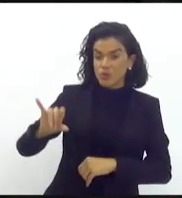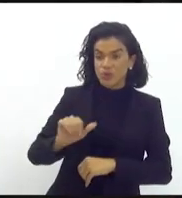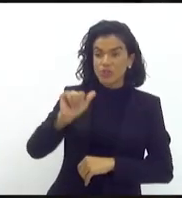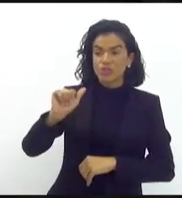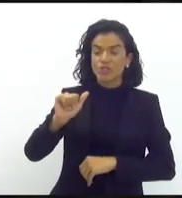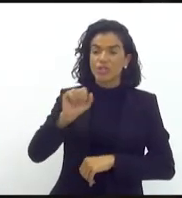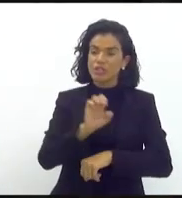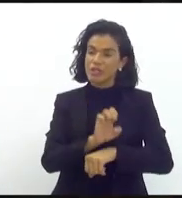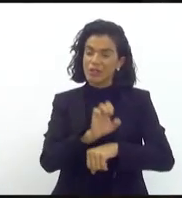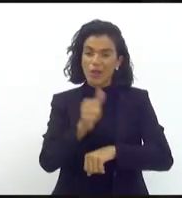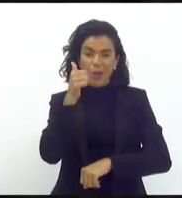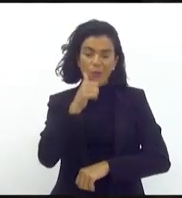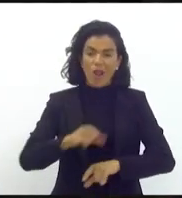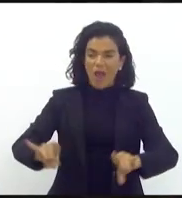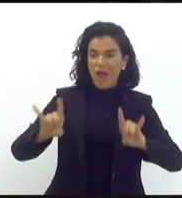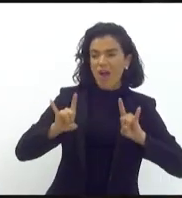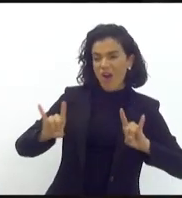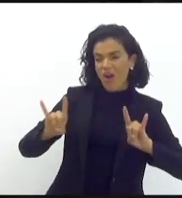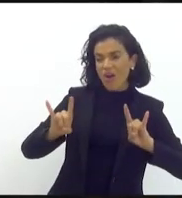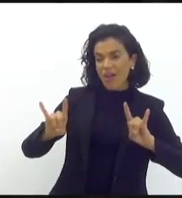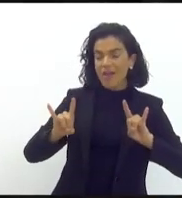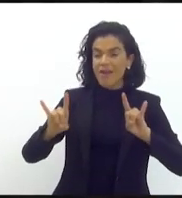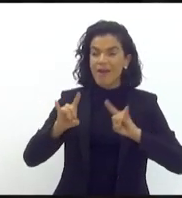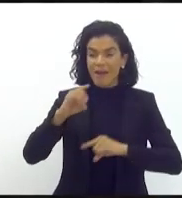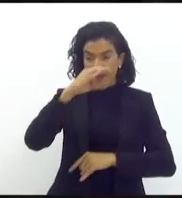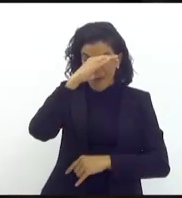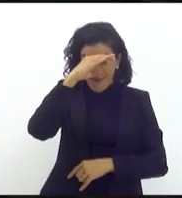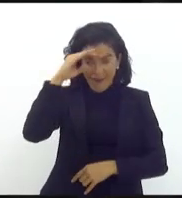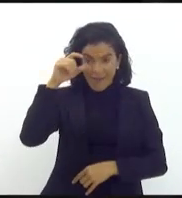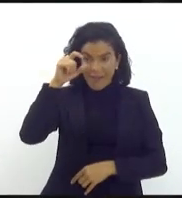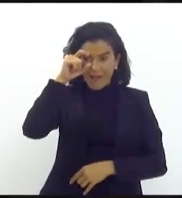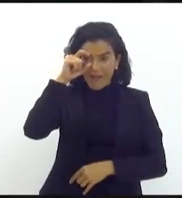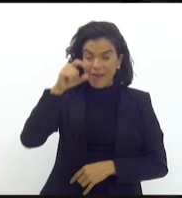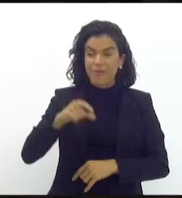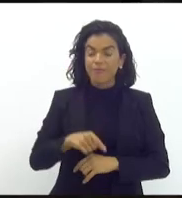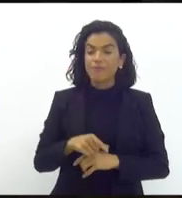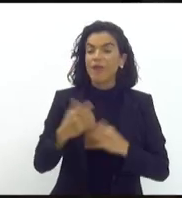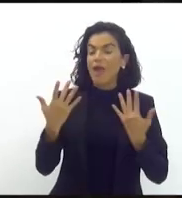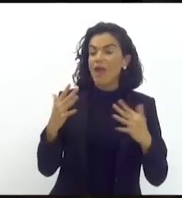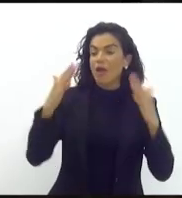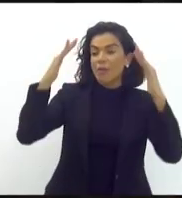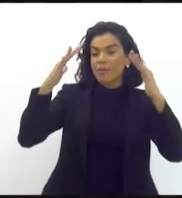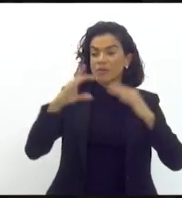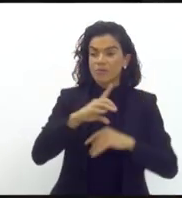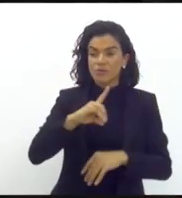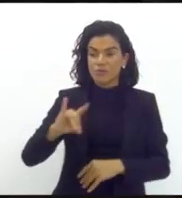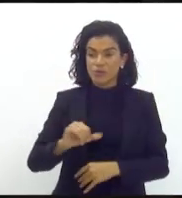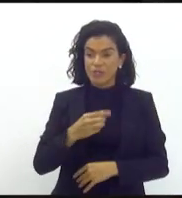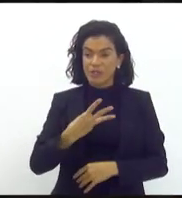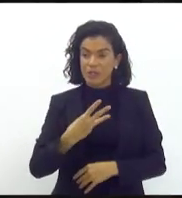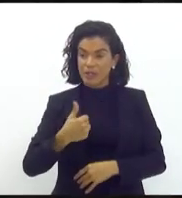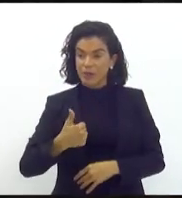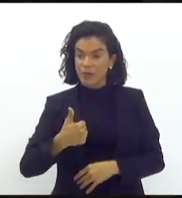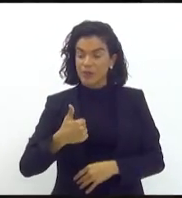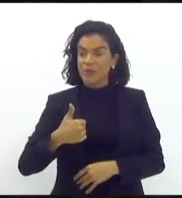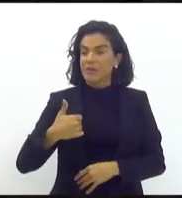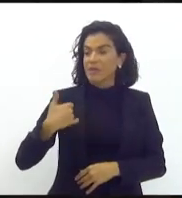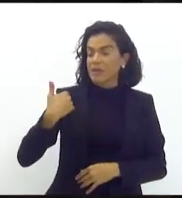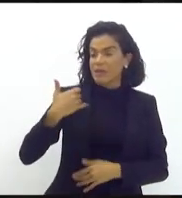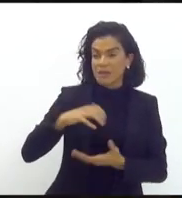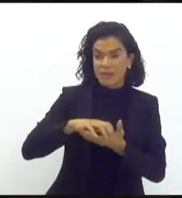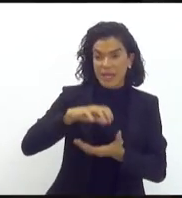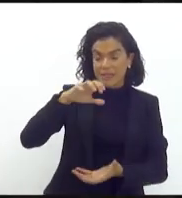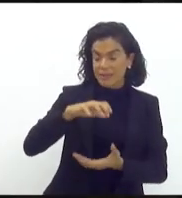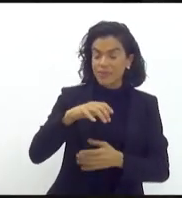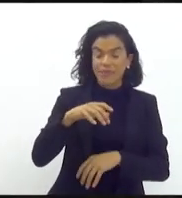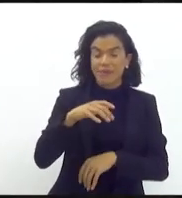Estadual da mulher rockeira Rita Lee a ser comemorado no dia 31 de dezembro em